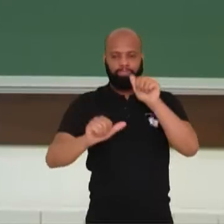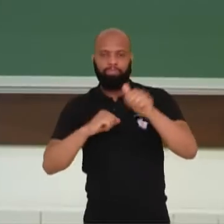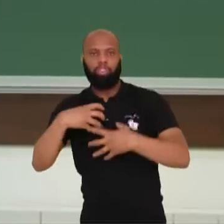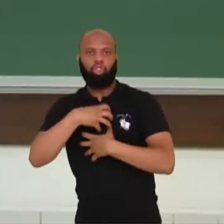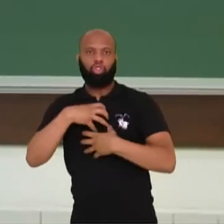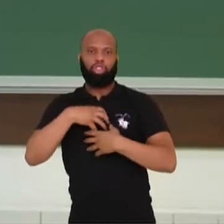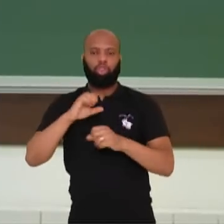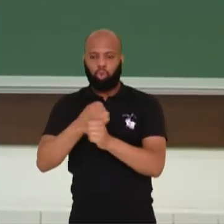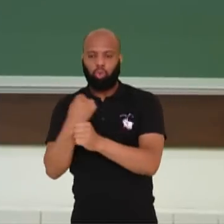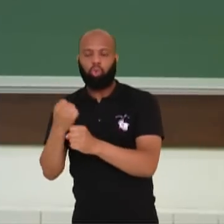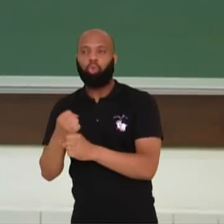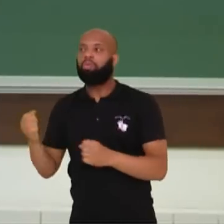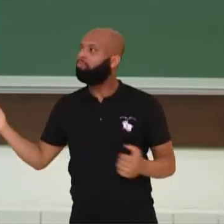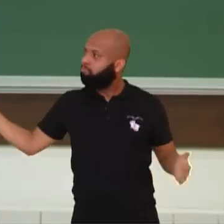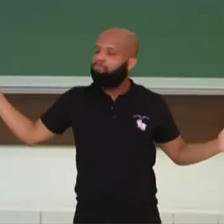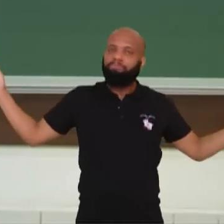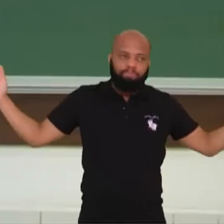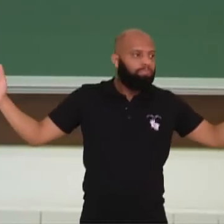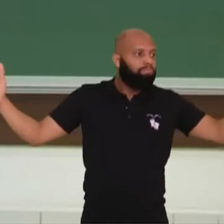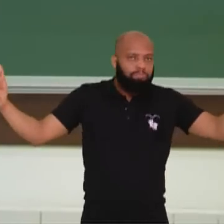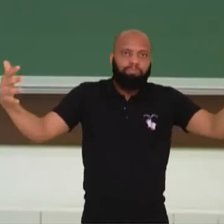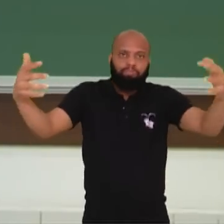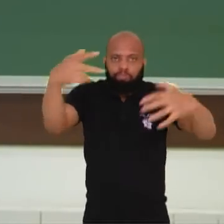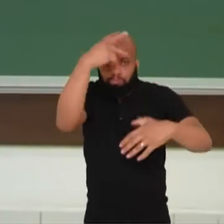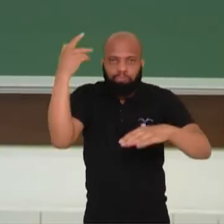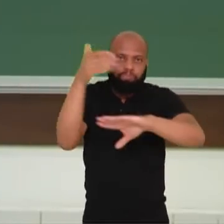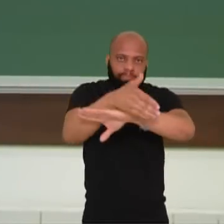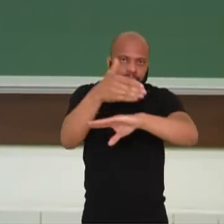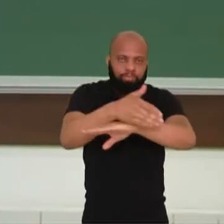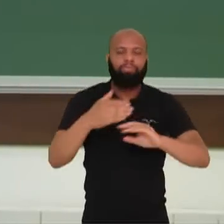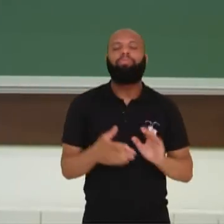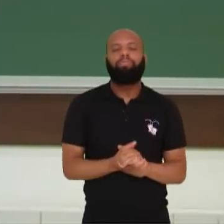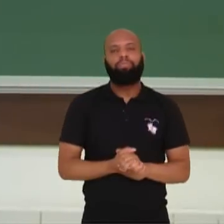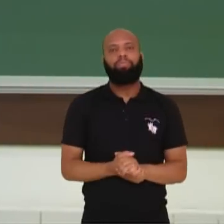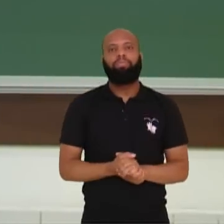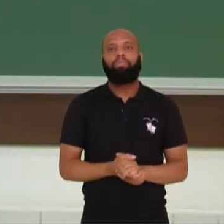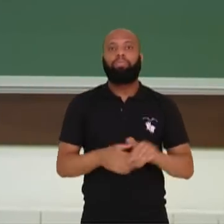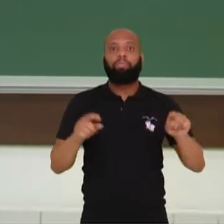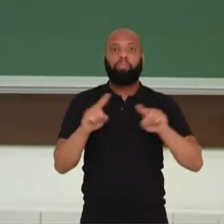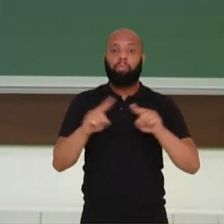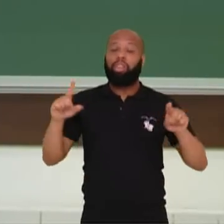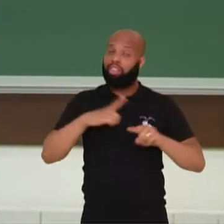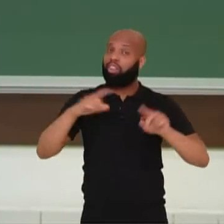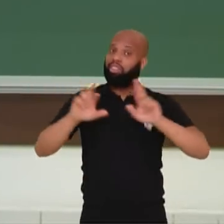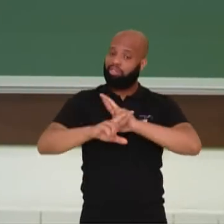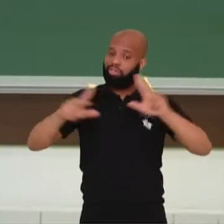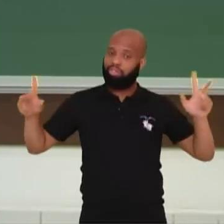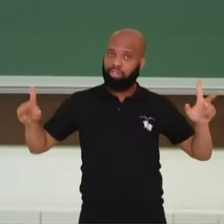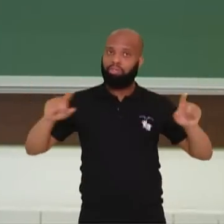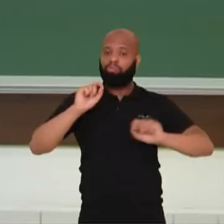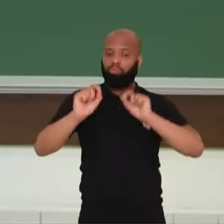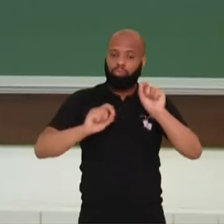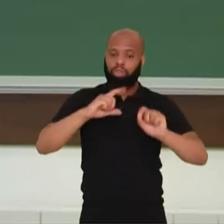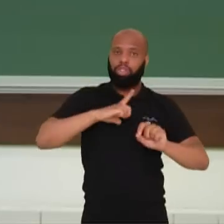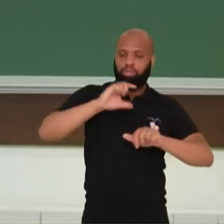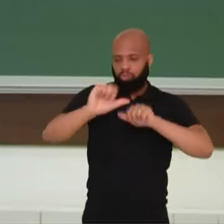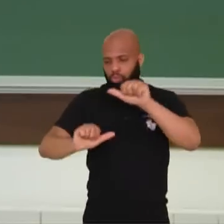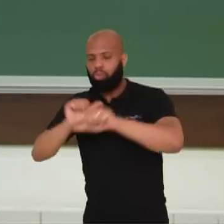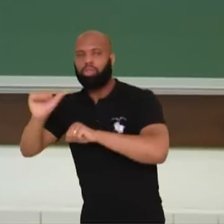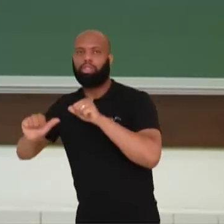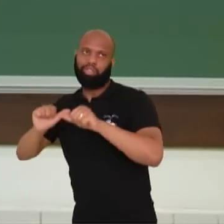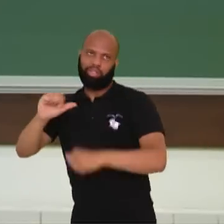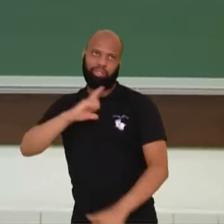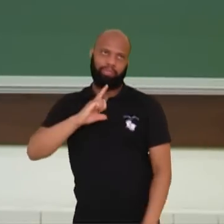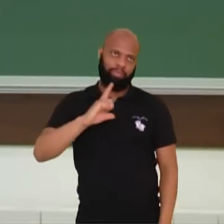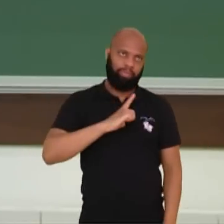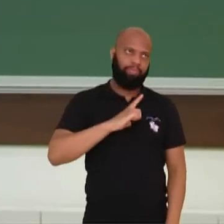arquitetônica para abrigar a comunidade, abrigar a assembleia. Então, esta é uma diferença, são uma das mudanças, das